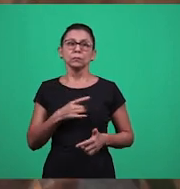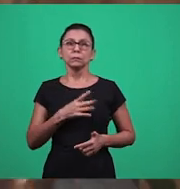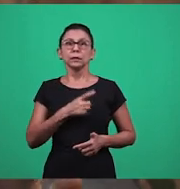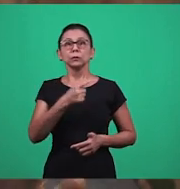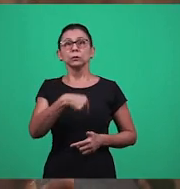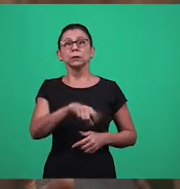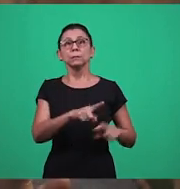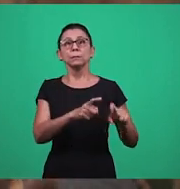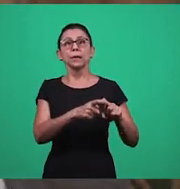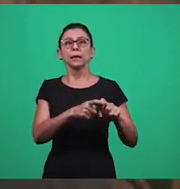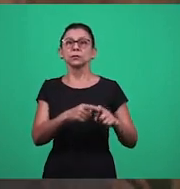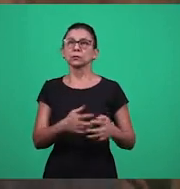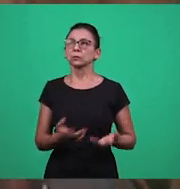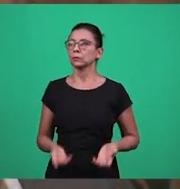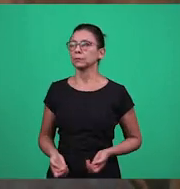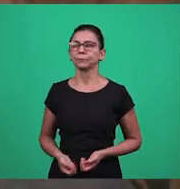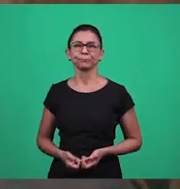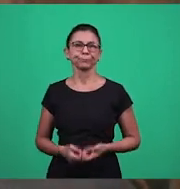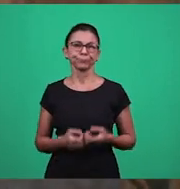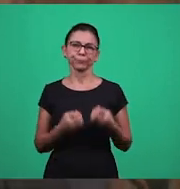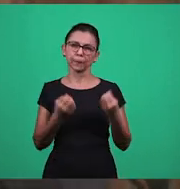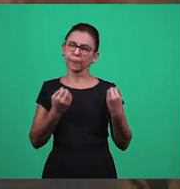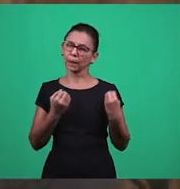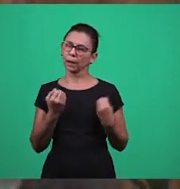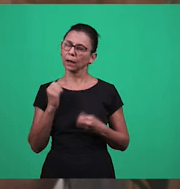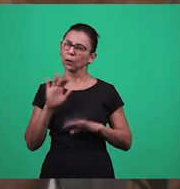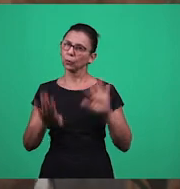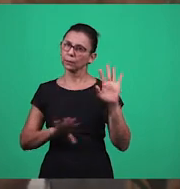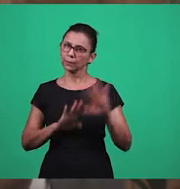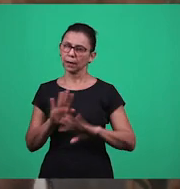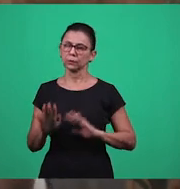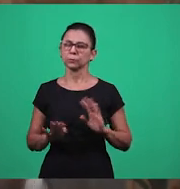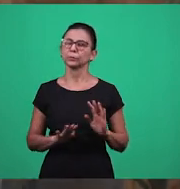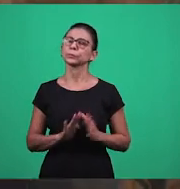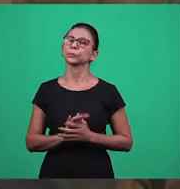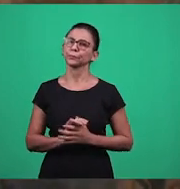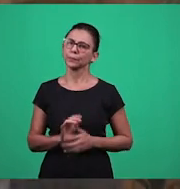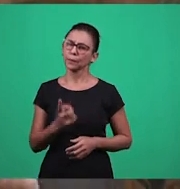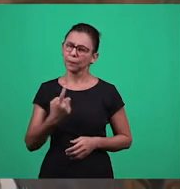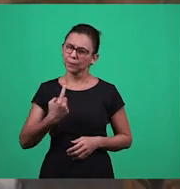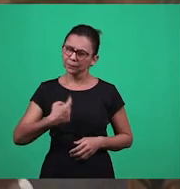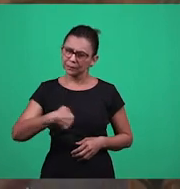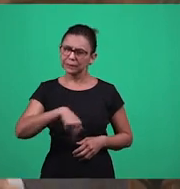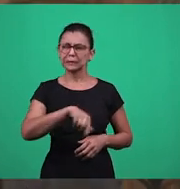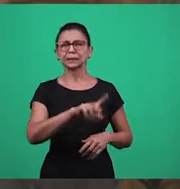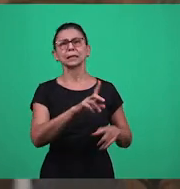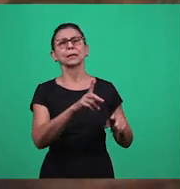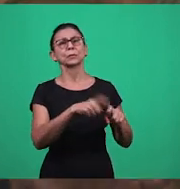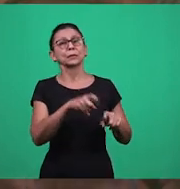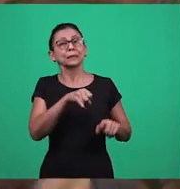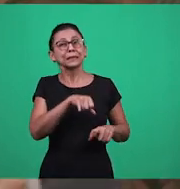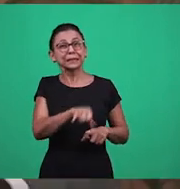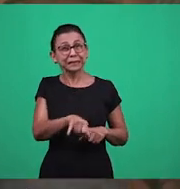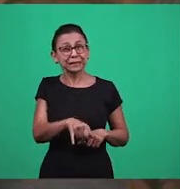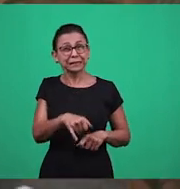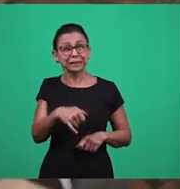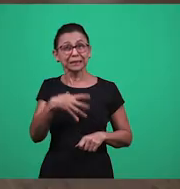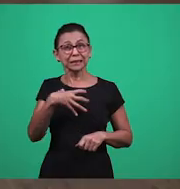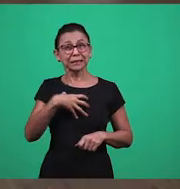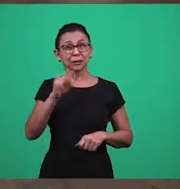é equilíbrio. É proibido procurar o sistema de saúde? Não, não é. Mas não deve ser procurado de maneira